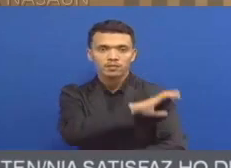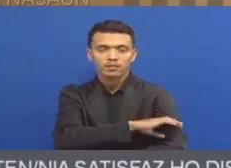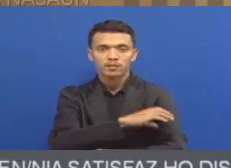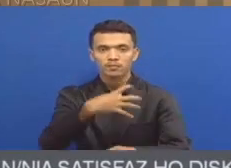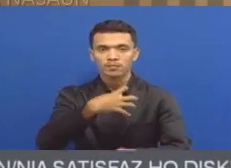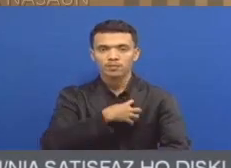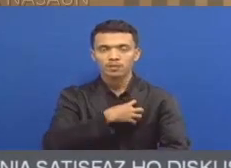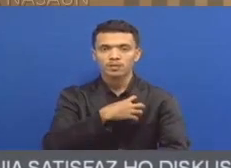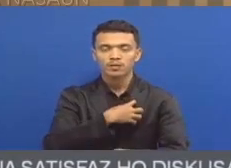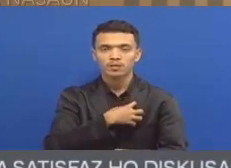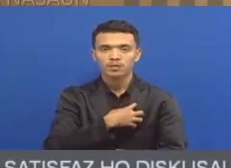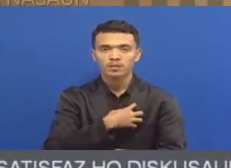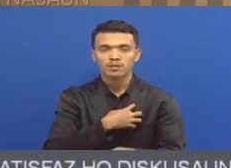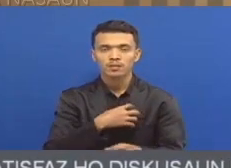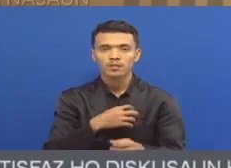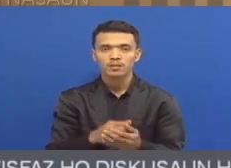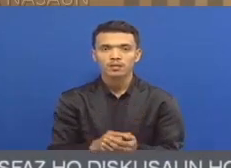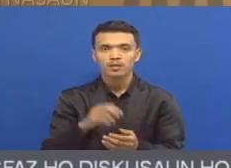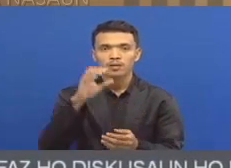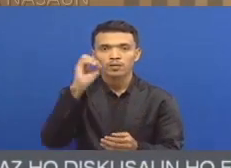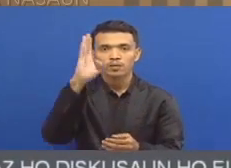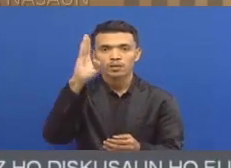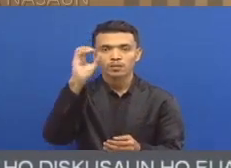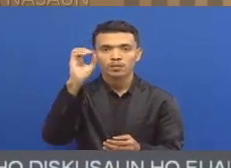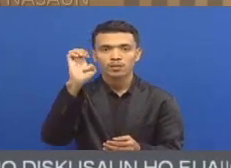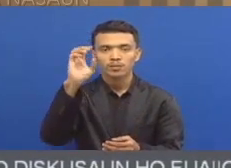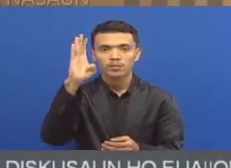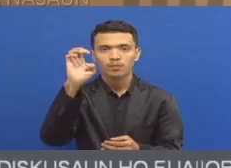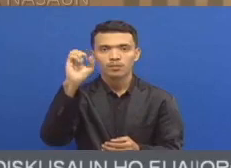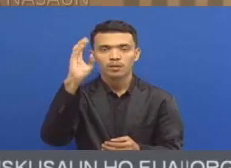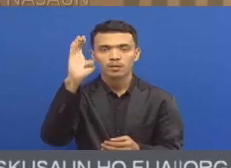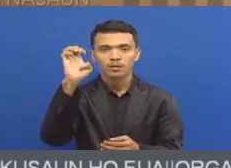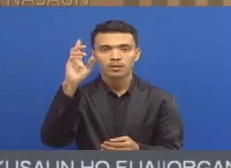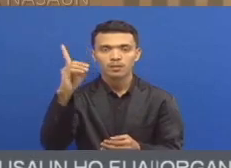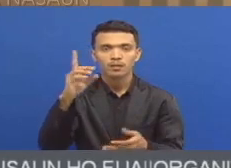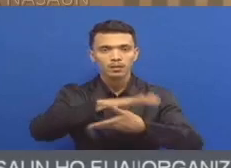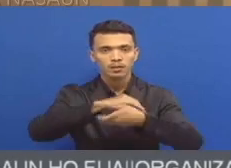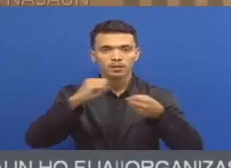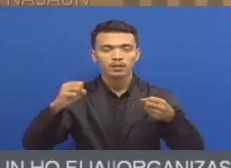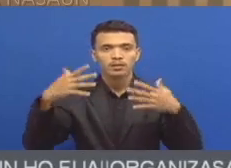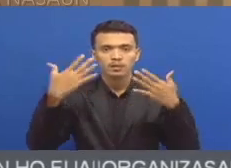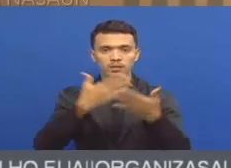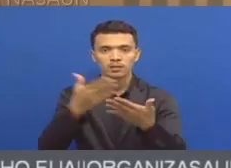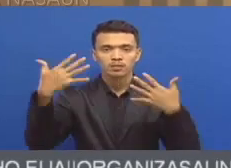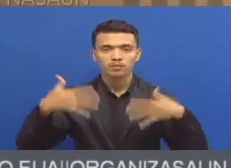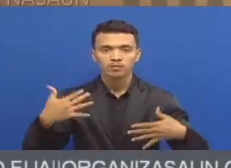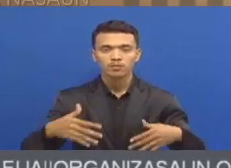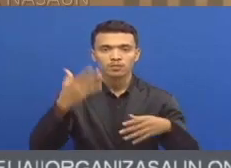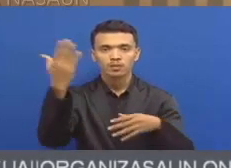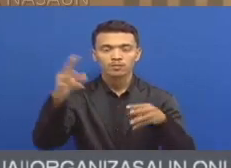Unidade Especial Polícia, Seção EOD, no Serviço Nacional de Inteligência, Harahun Granada Rua e Município